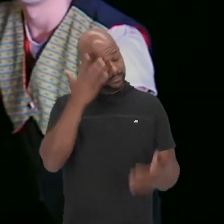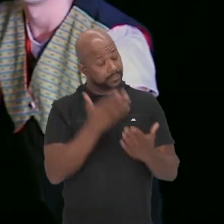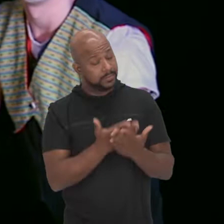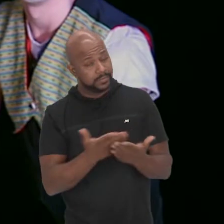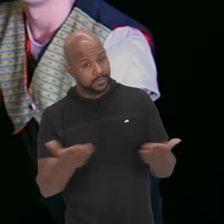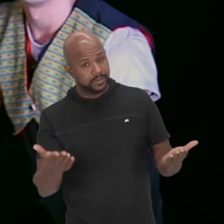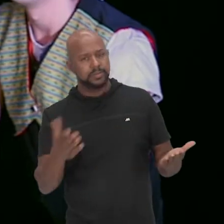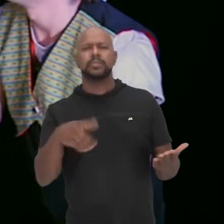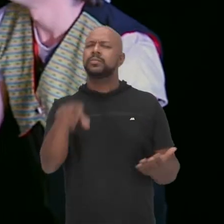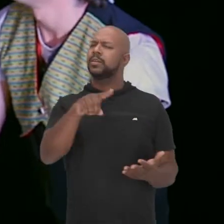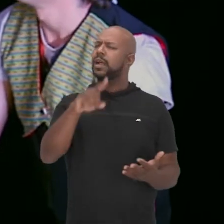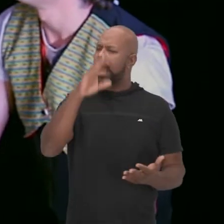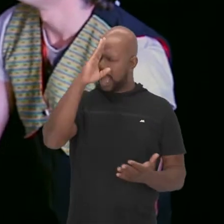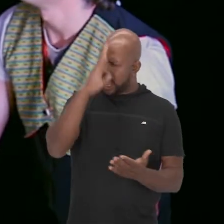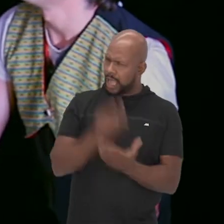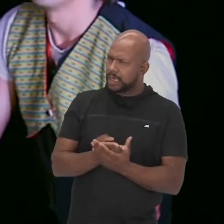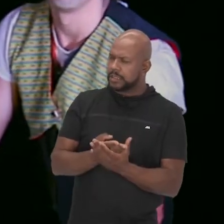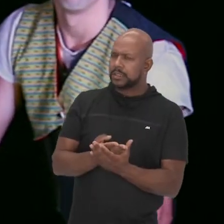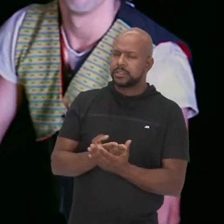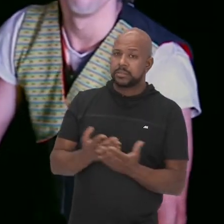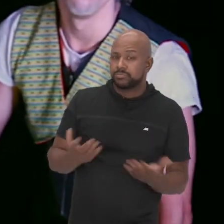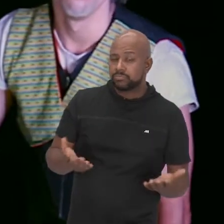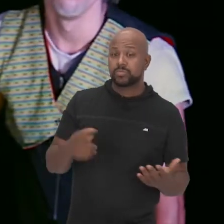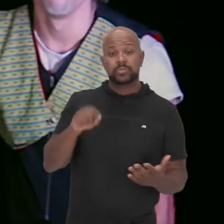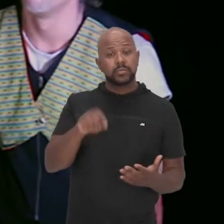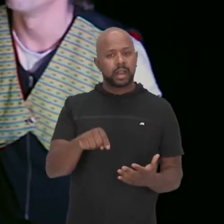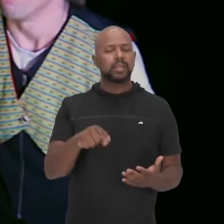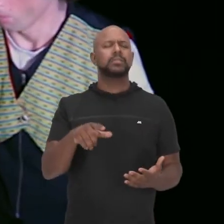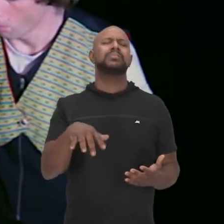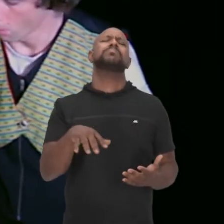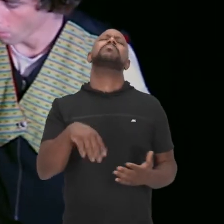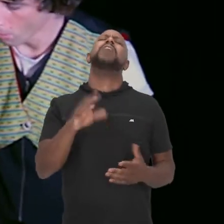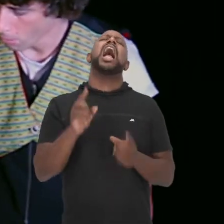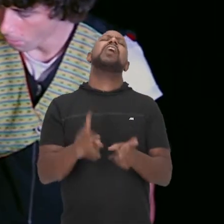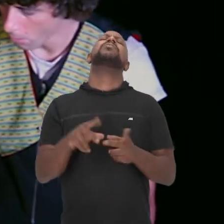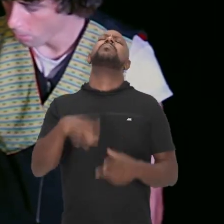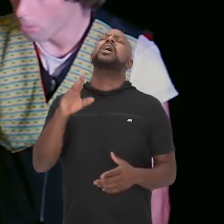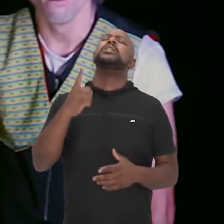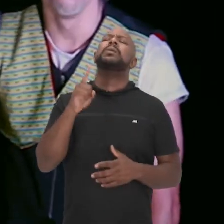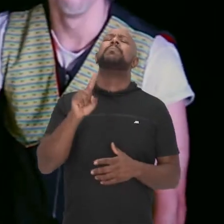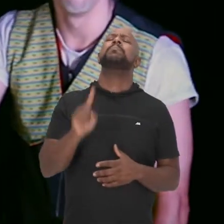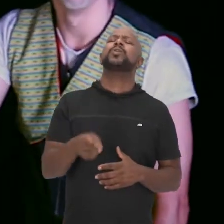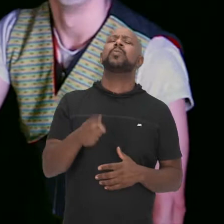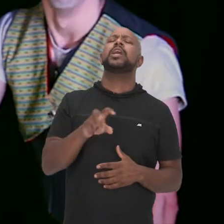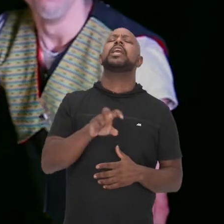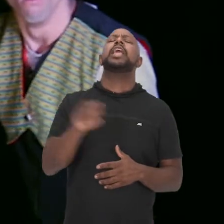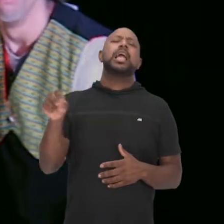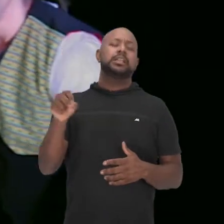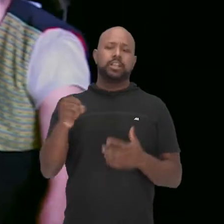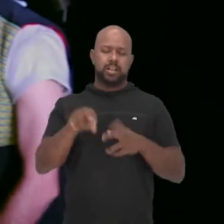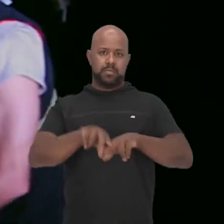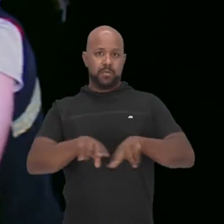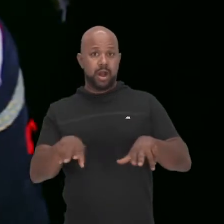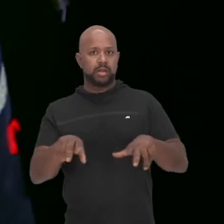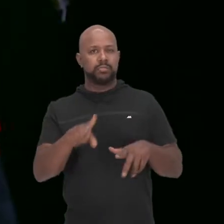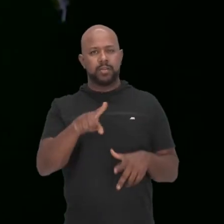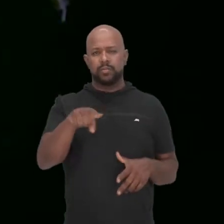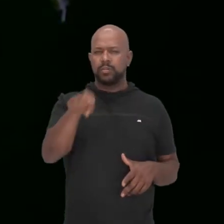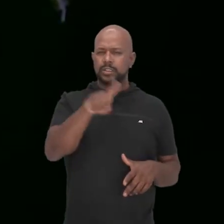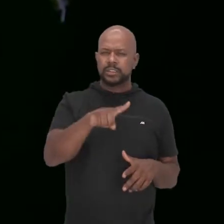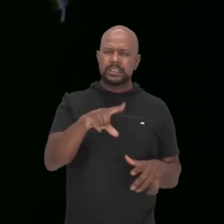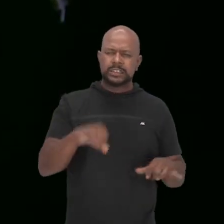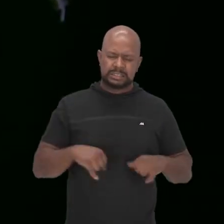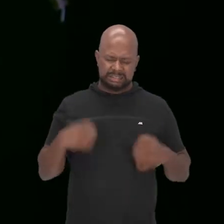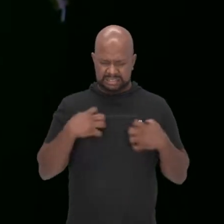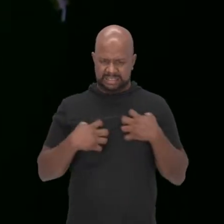Senhoras e senhores, acreditem em vocês ou não, esse tônico tem mais de 1532 propriedades. Para você